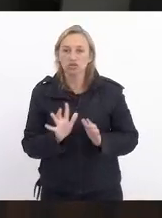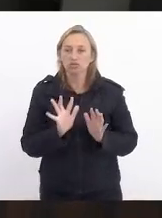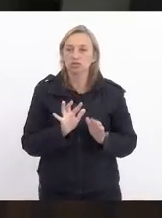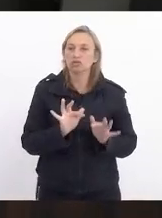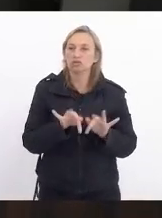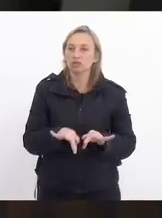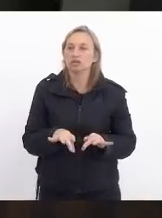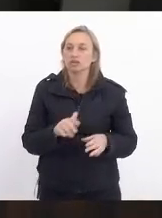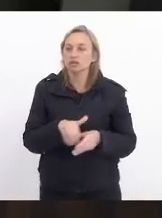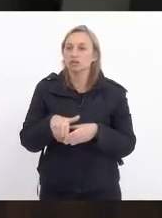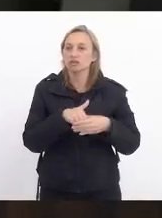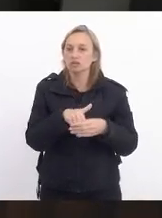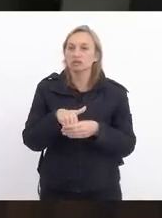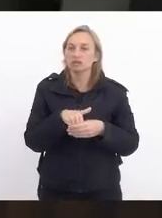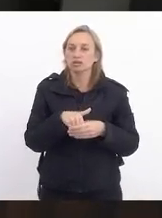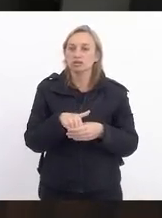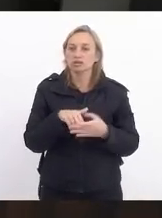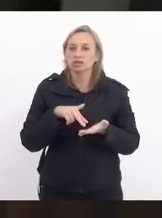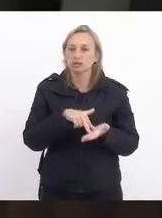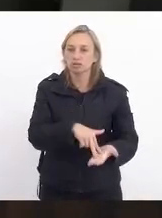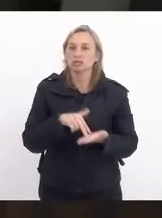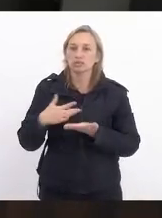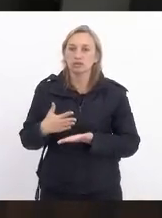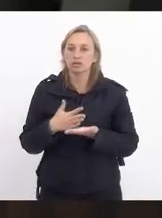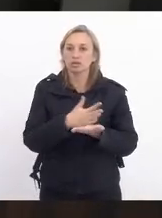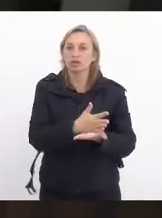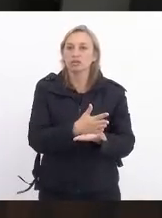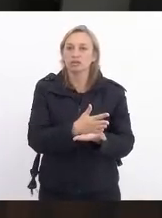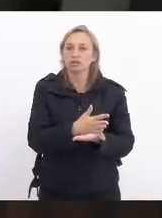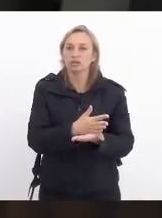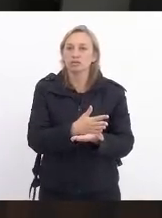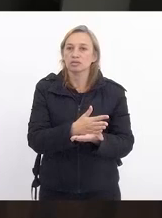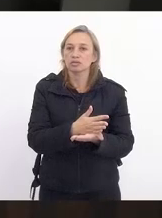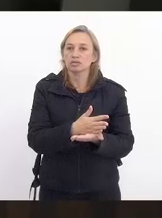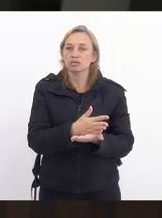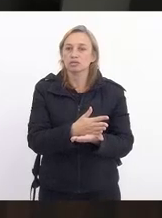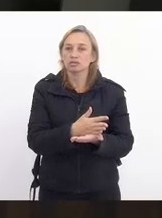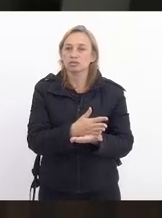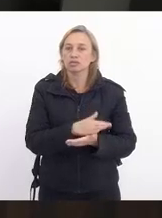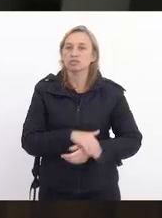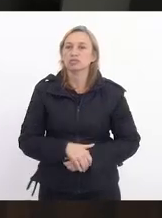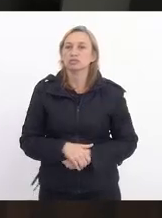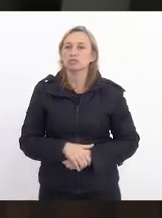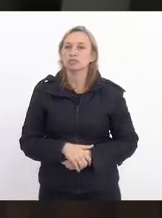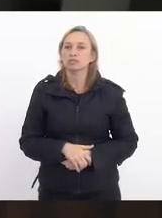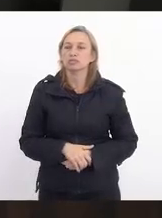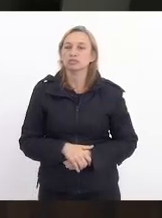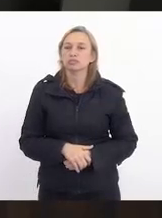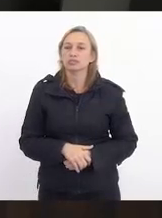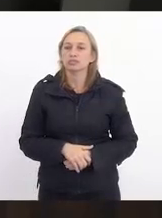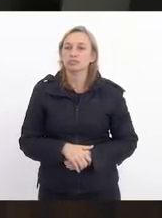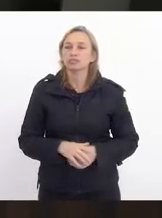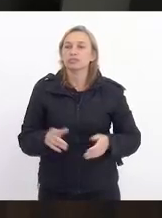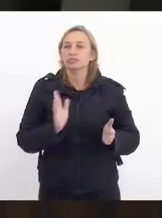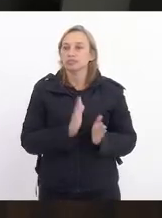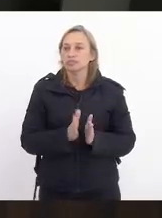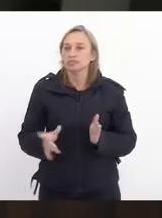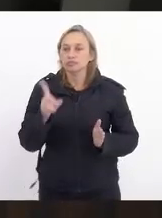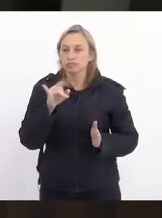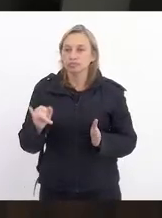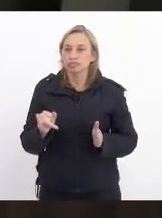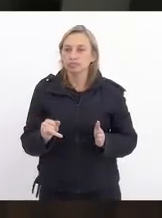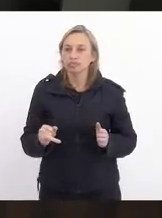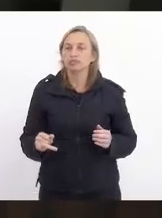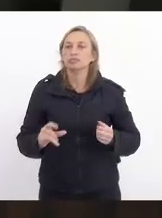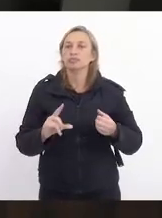Avenida Queira discutir se a da discussão e votação seus que aprovam a permanência do pistão aprovado vai a publicação Cruz da Ordem do dia